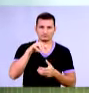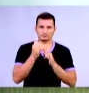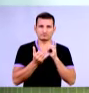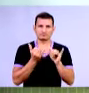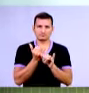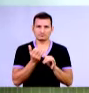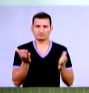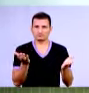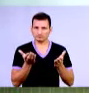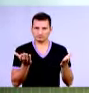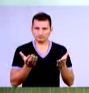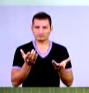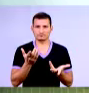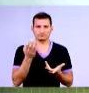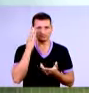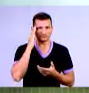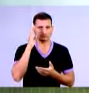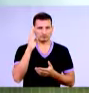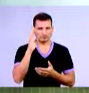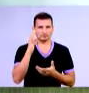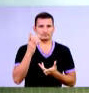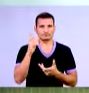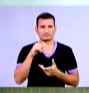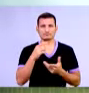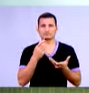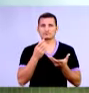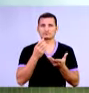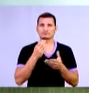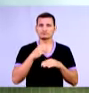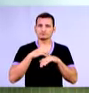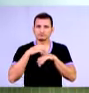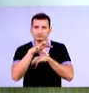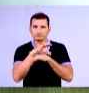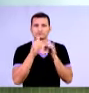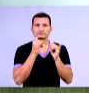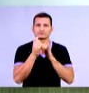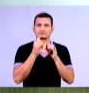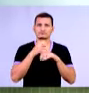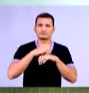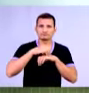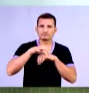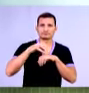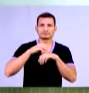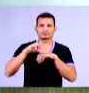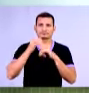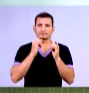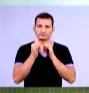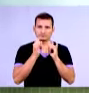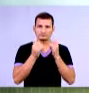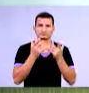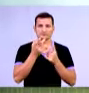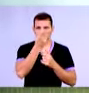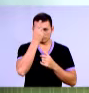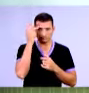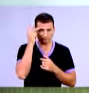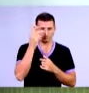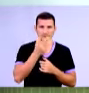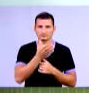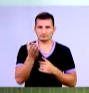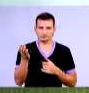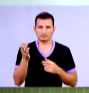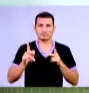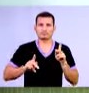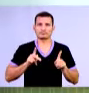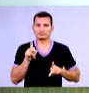hoje, uma das principais finalidades é transmitir informação, levar informações para os usuários, para as pessoas, para o público, né? E